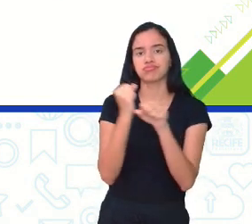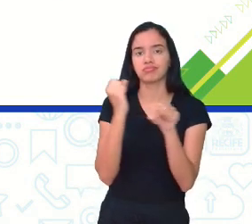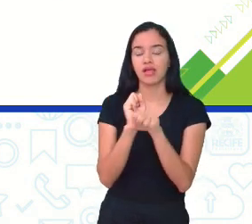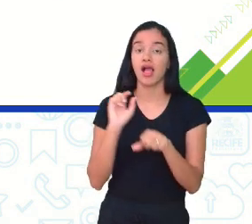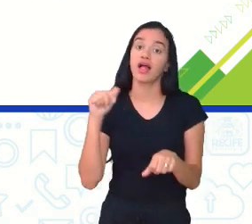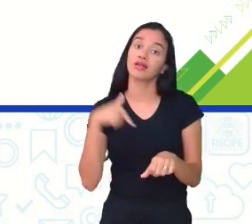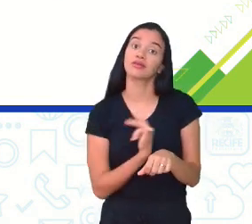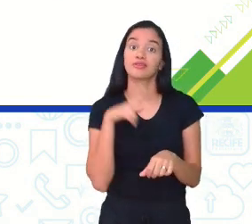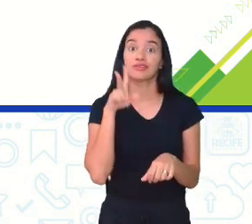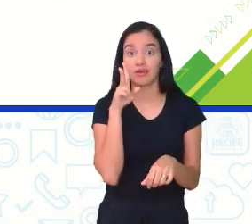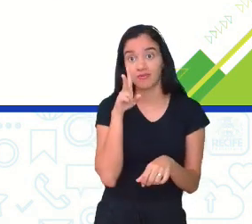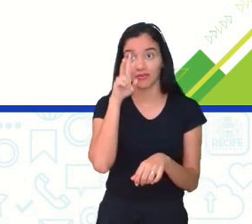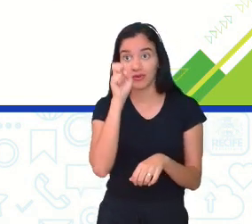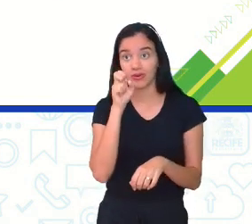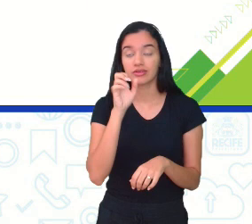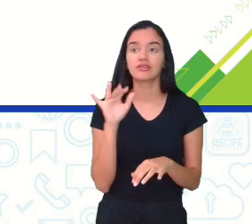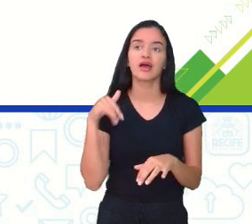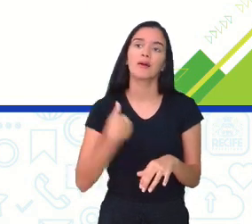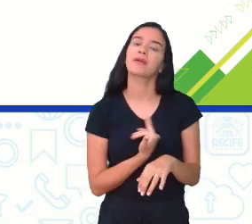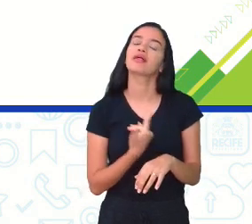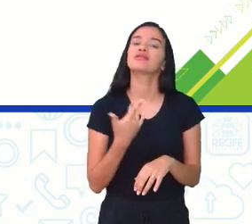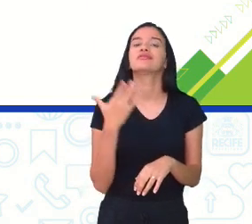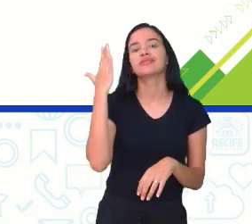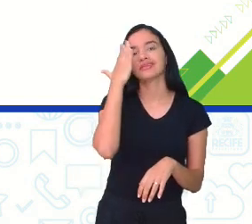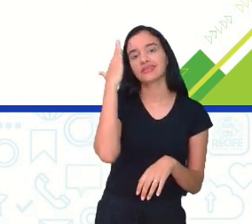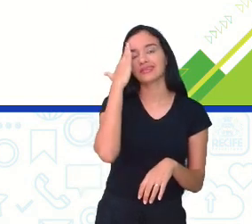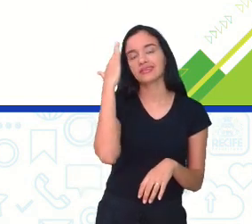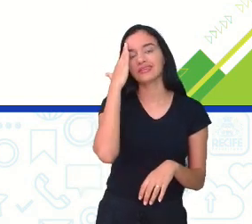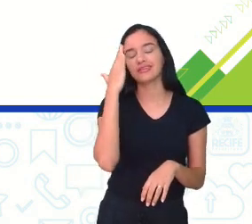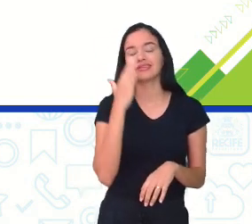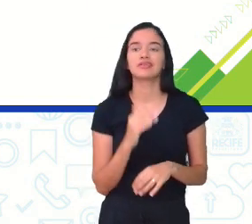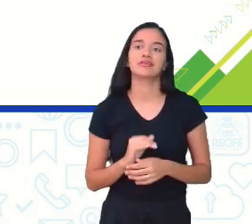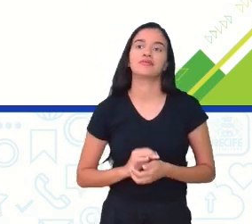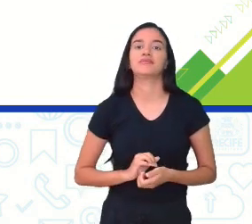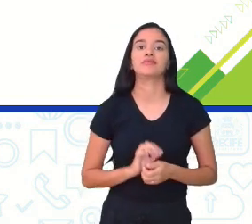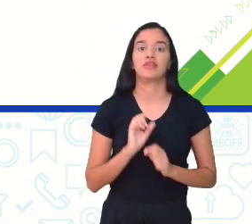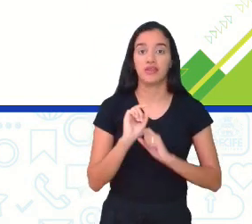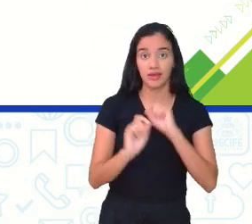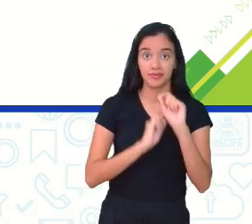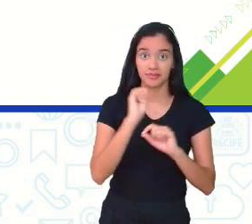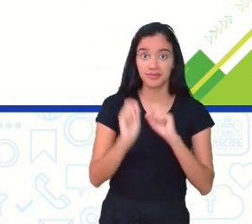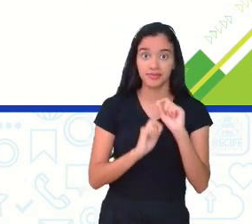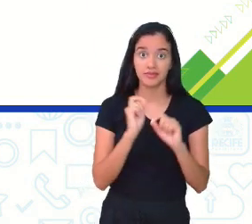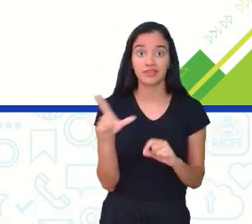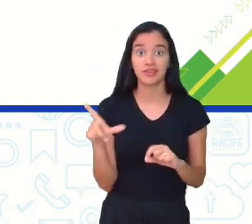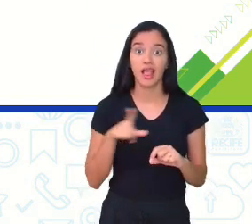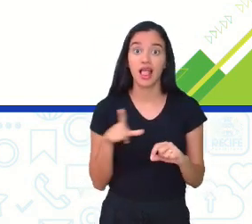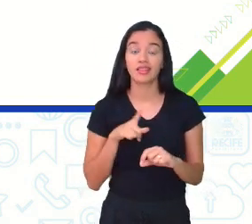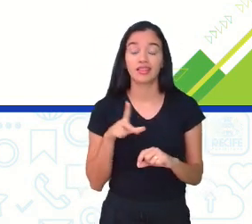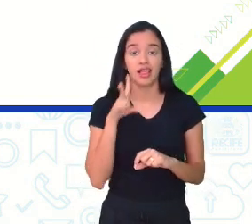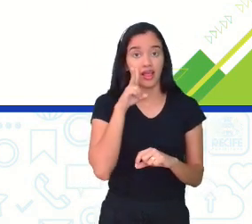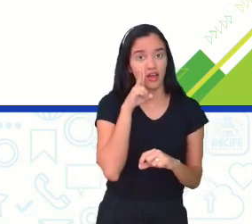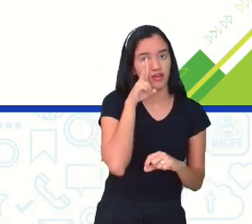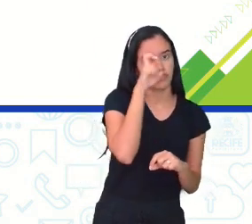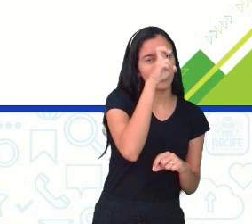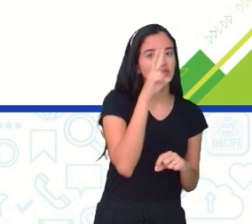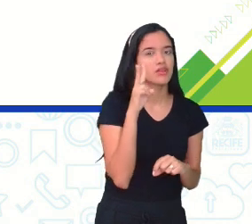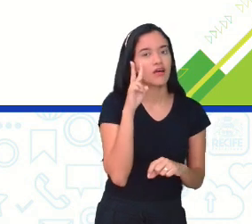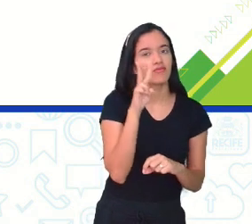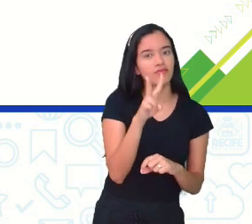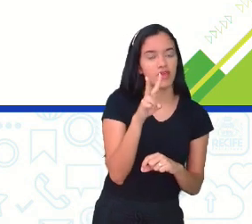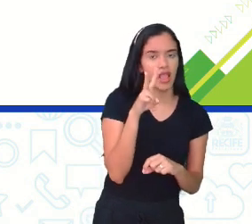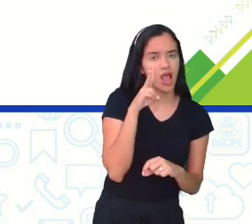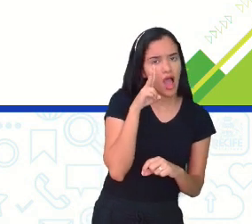nossa força dinâmica, né? Para a gente entender aí essa nossa força. Que aí tem aí a força, você vê qual é a